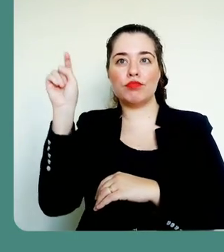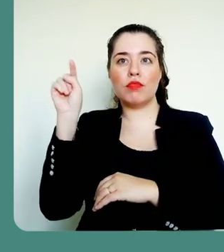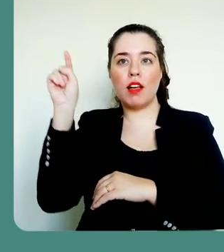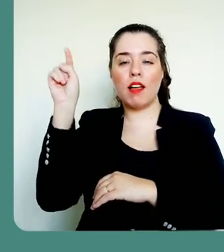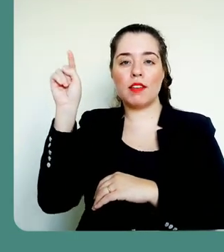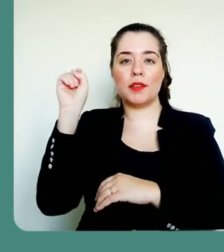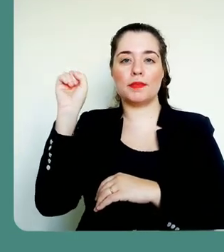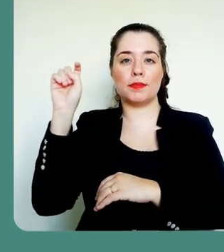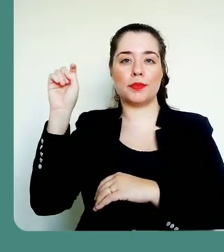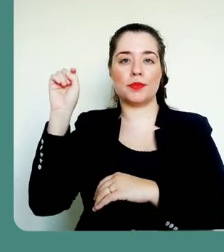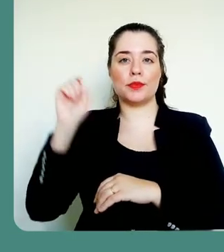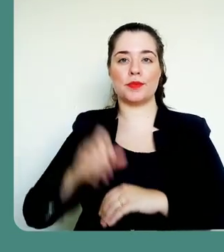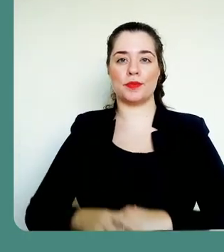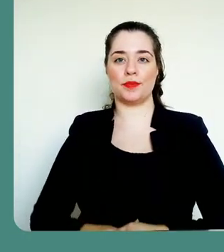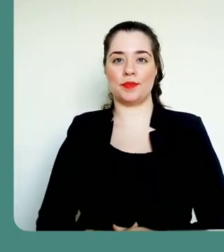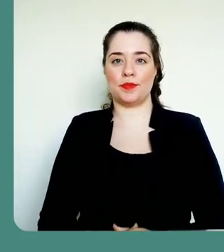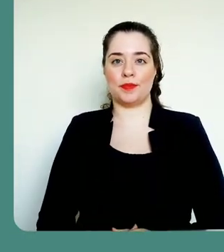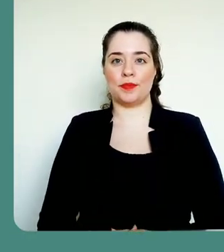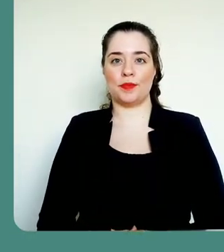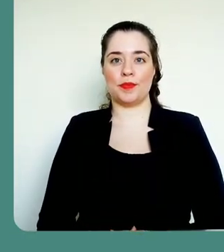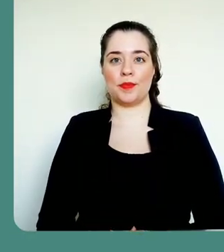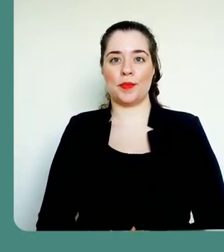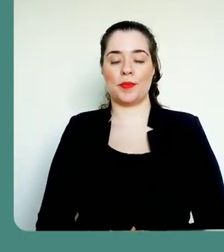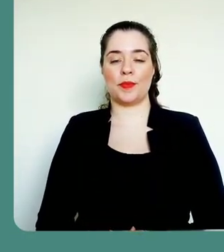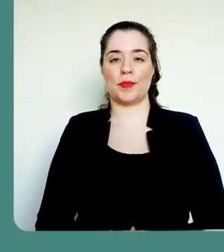na opção de Present Mode.